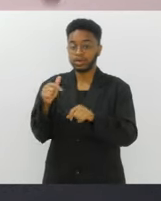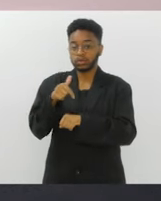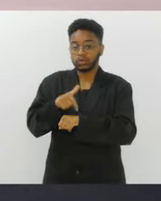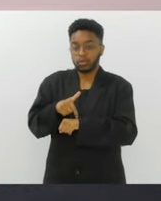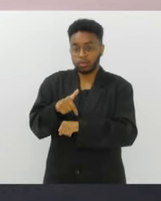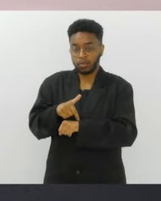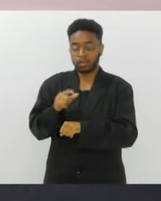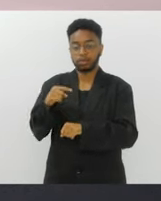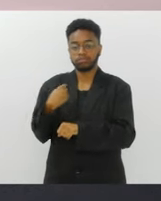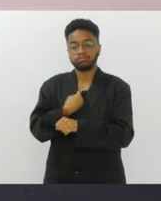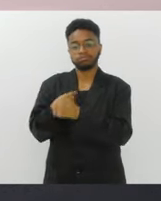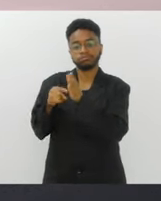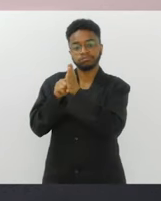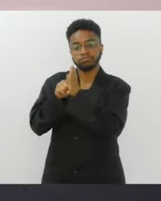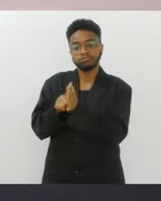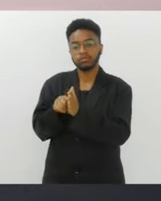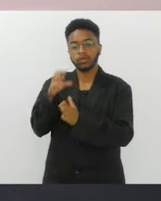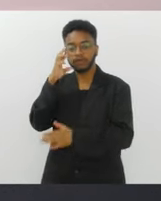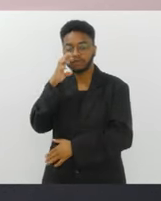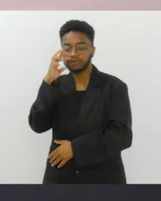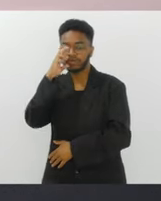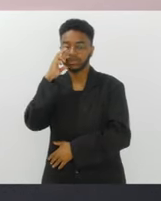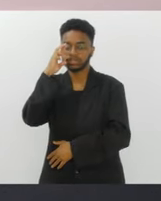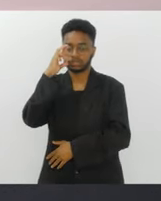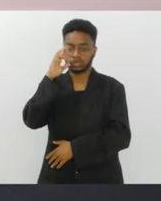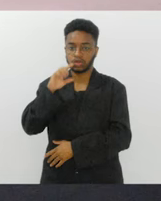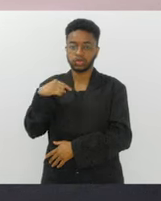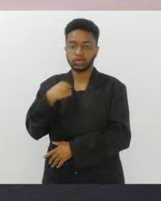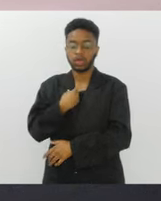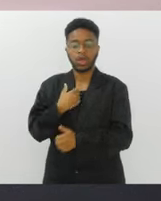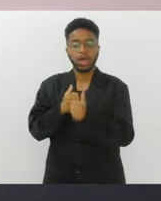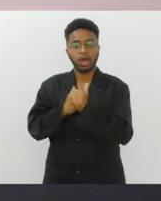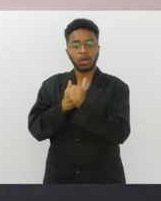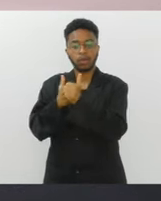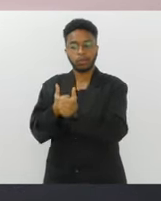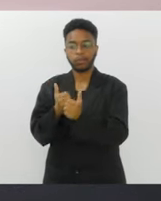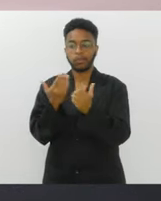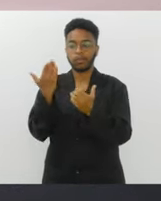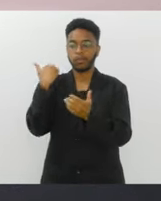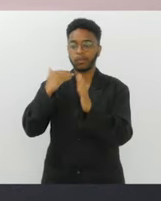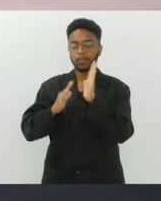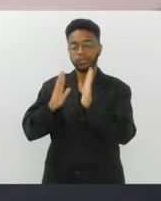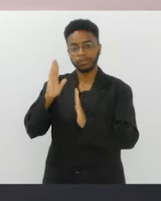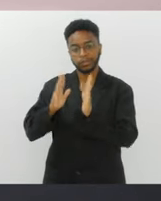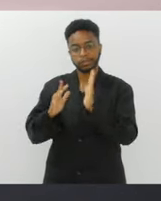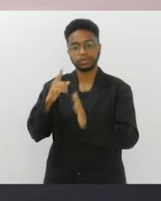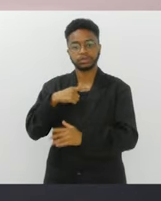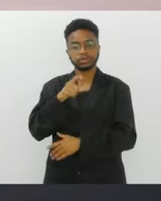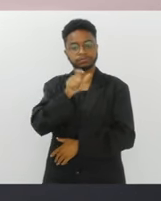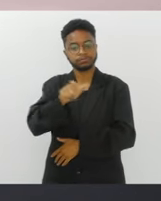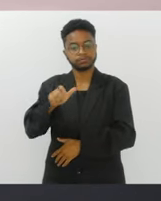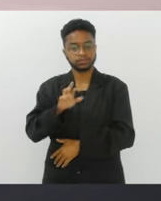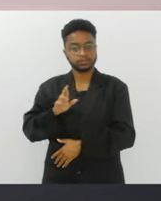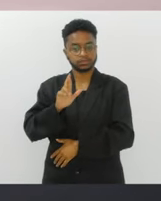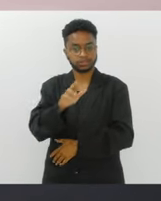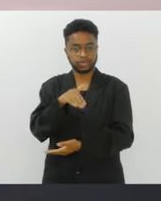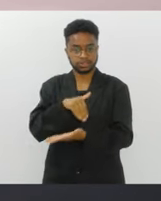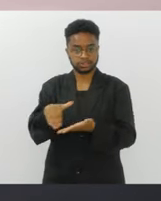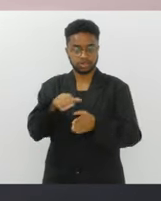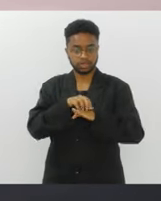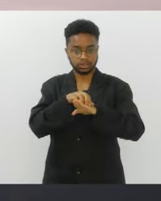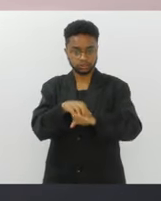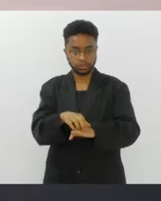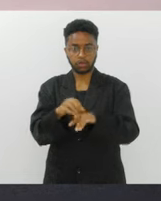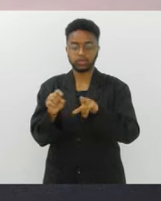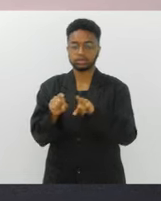nossas fiscalizações, que acompanhou à época representante da Secretaria de